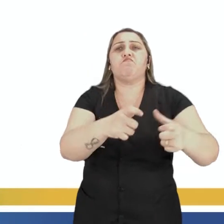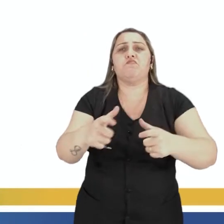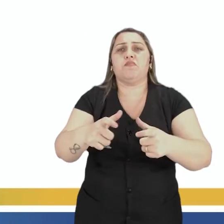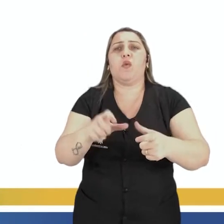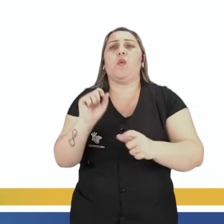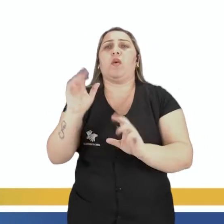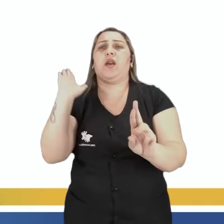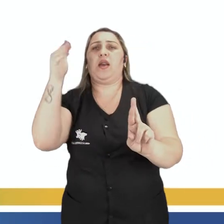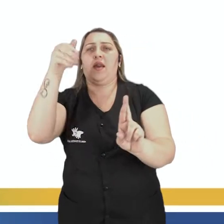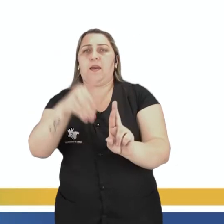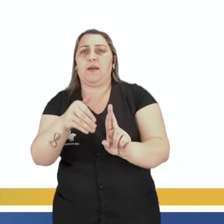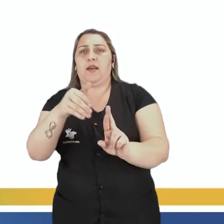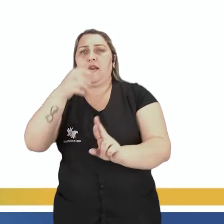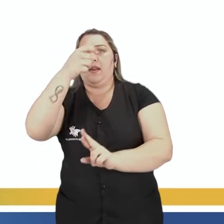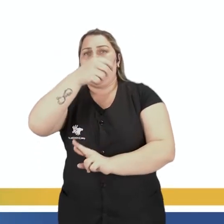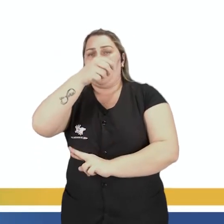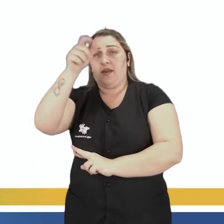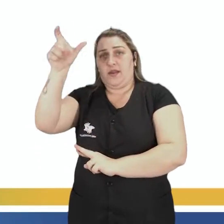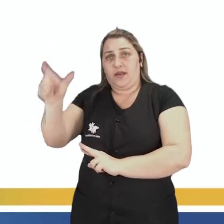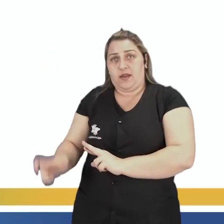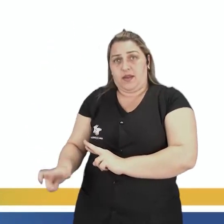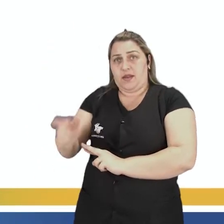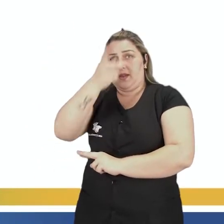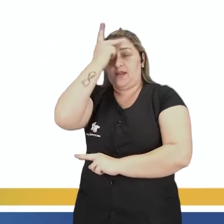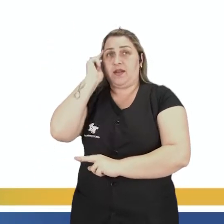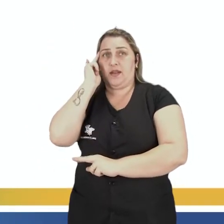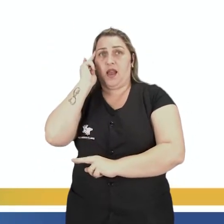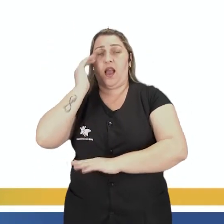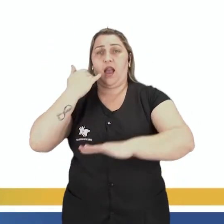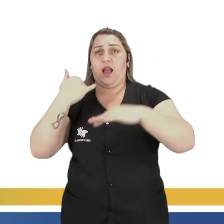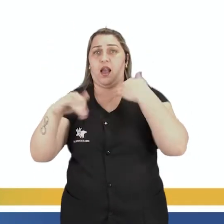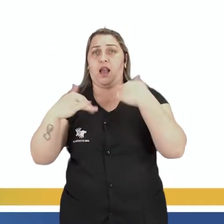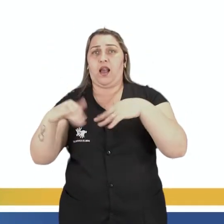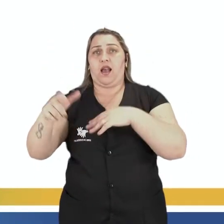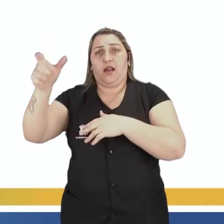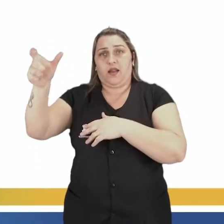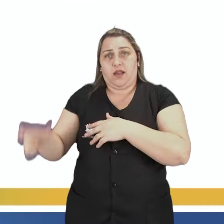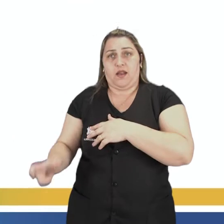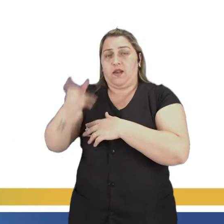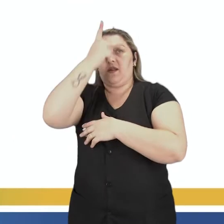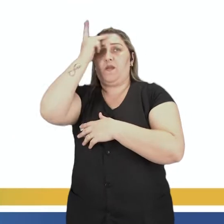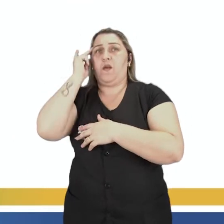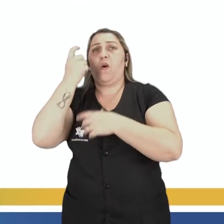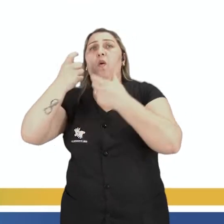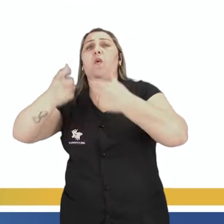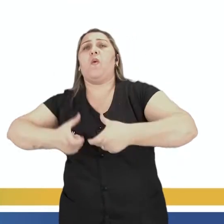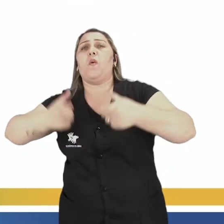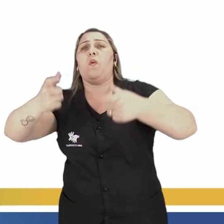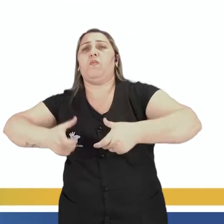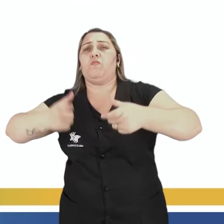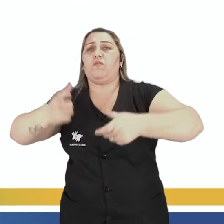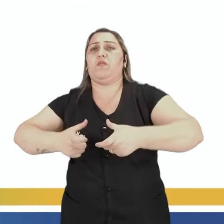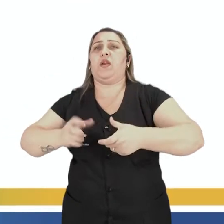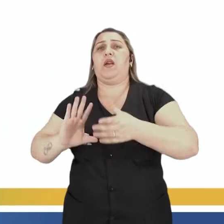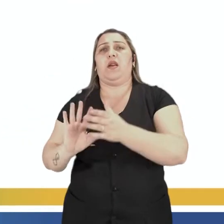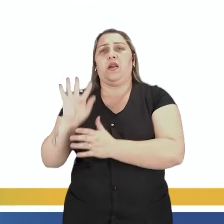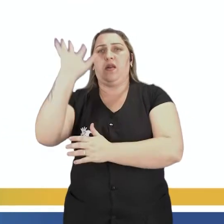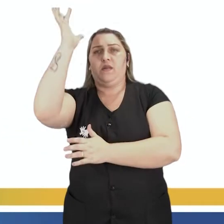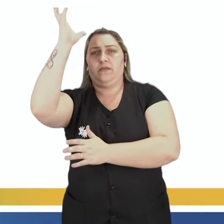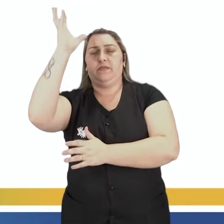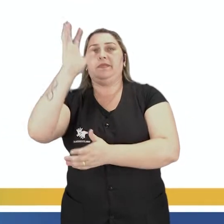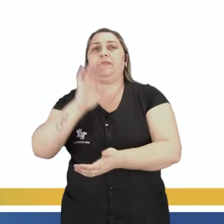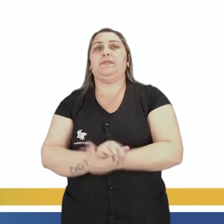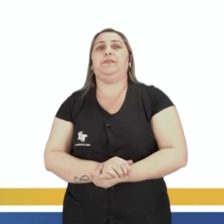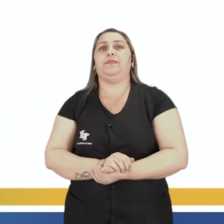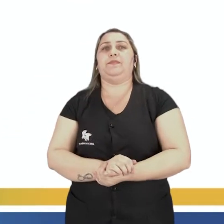quem representa o personagem, o que representa a ação do personagem, onde o lugar em que a ação está